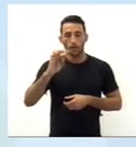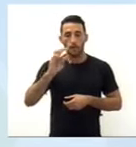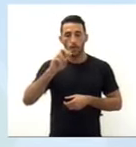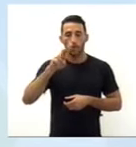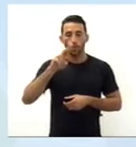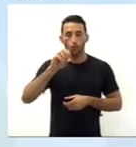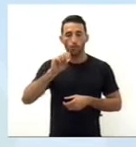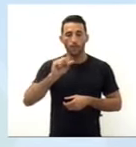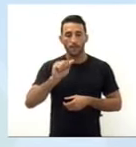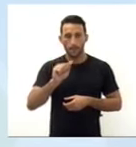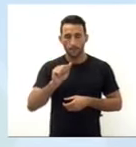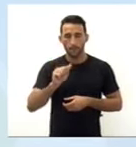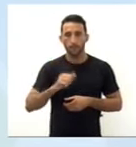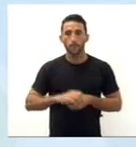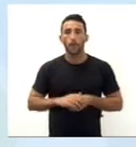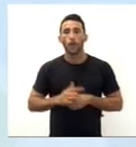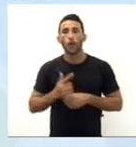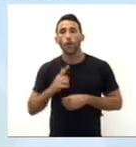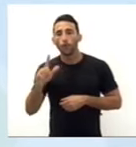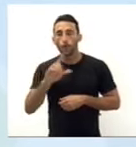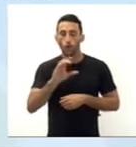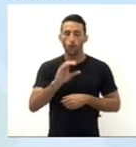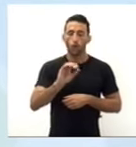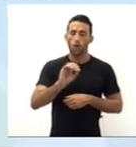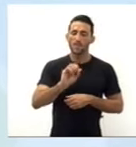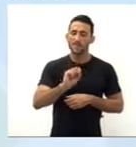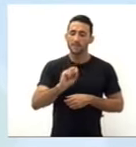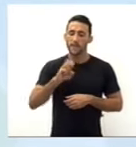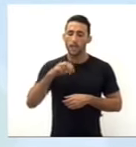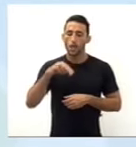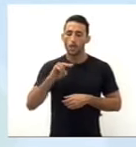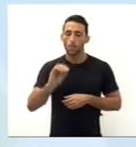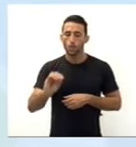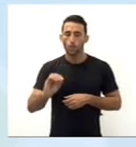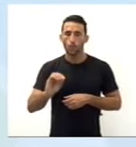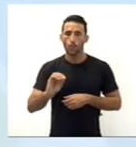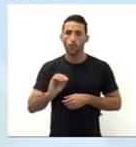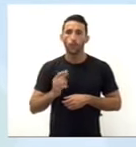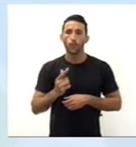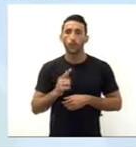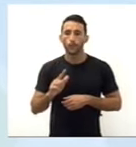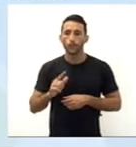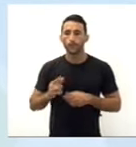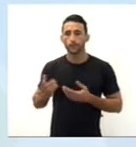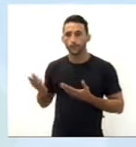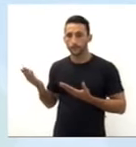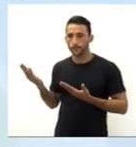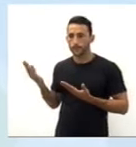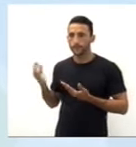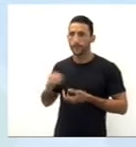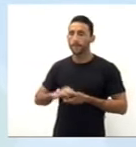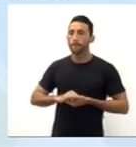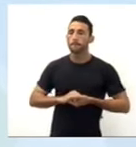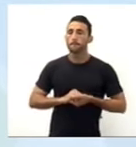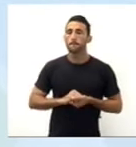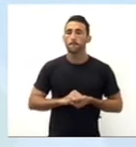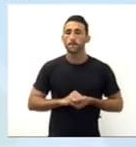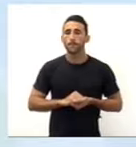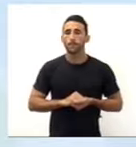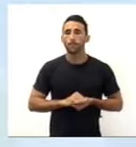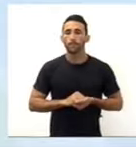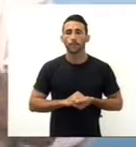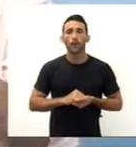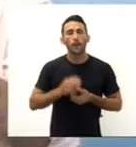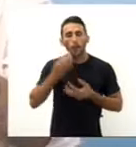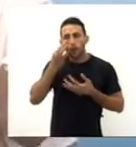ângulo, tá? Cosseno, cateto adjacente sobre hipotenusa, tá? Então, eu